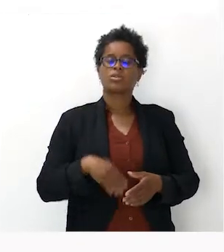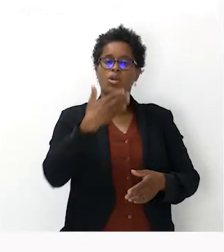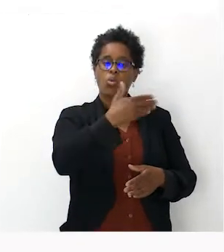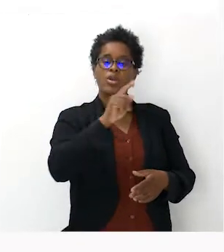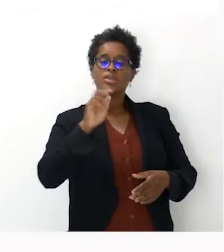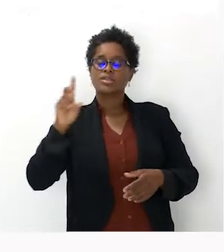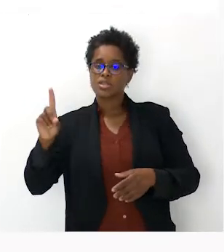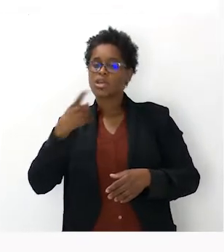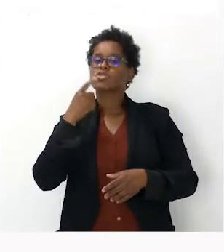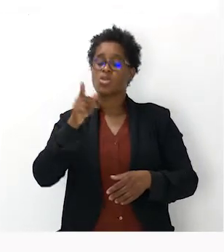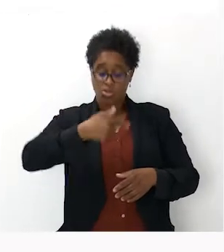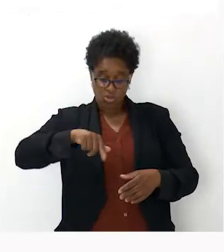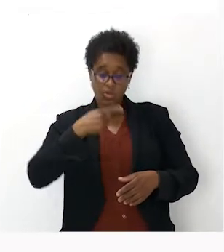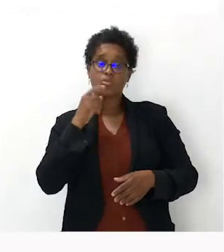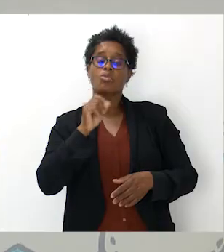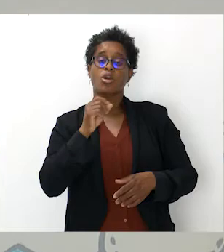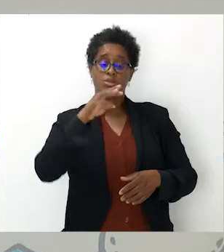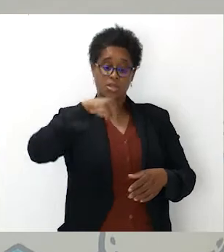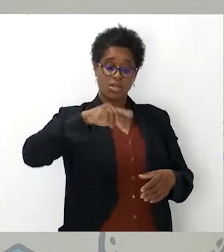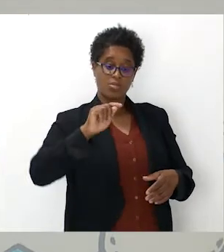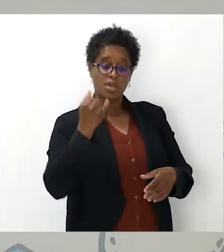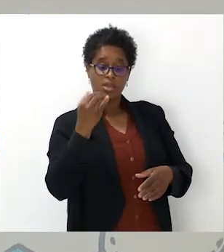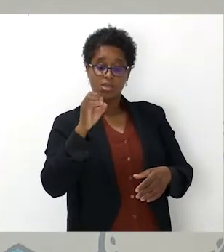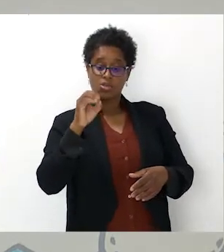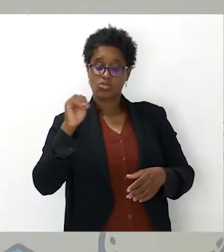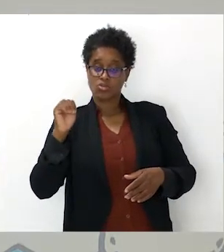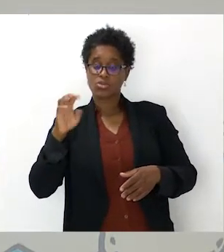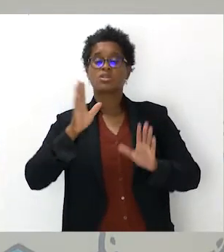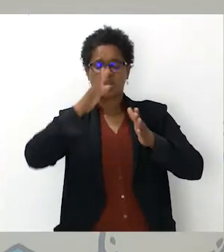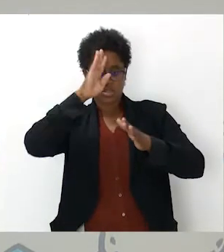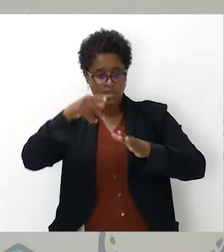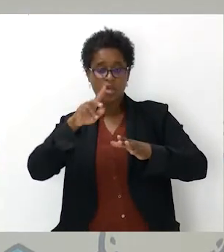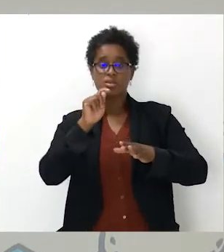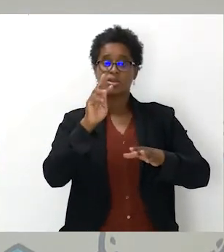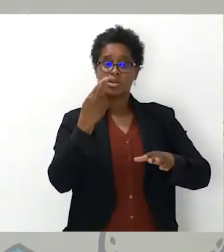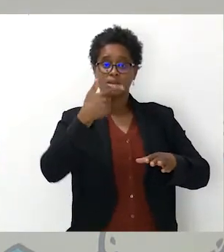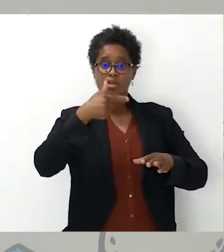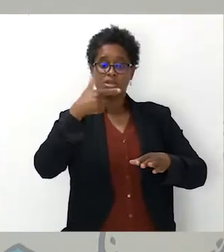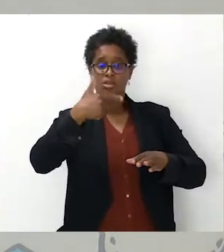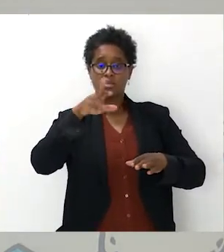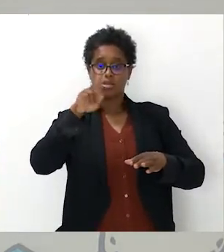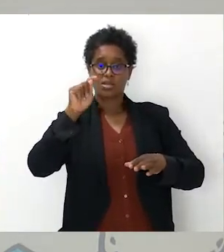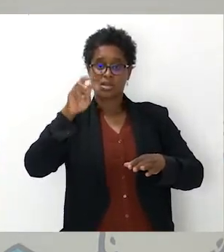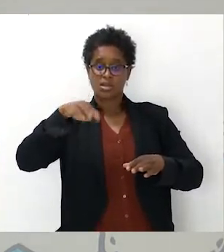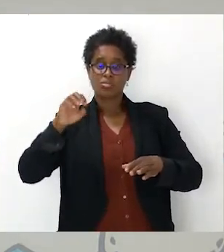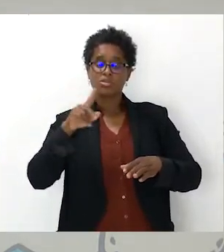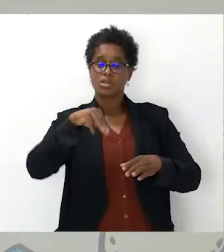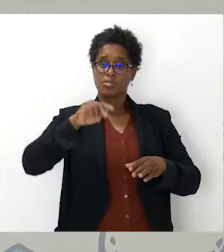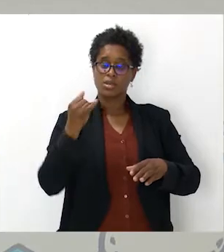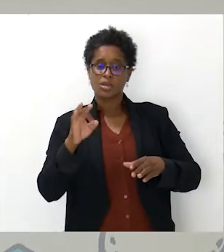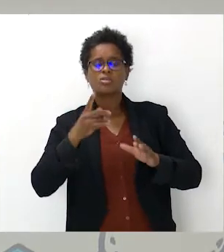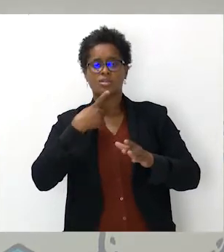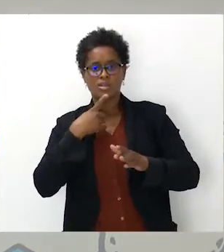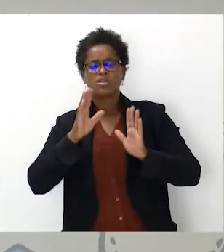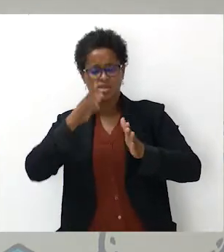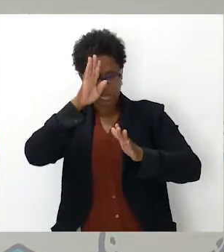6 nós chamamos de meios. Então já sabem, extremos e meios, certo? Então já